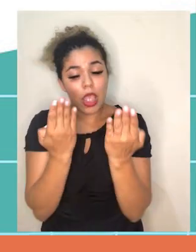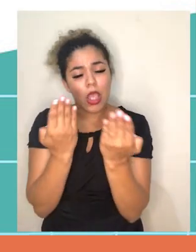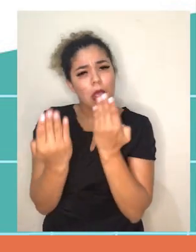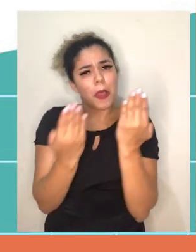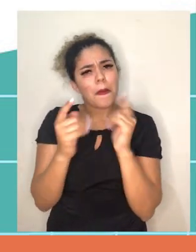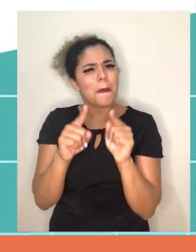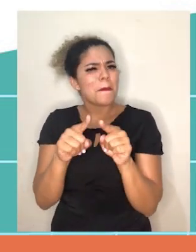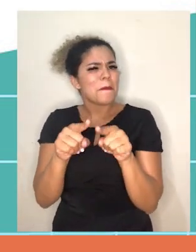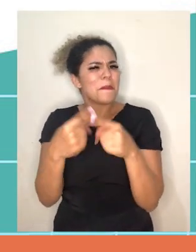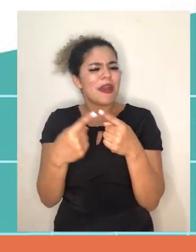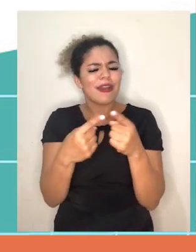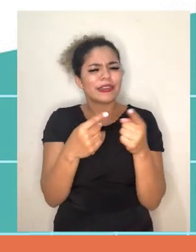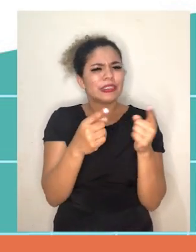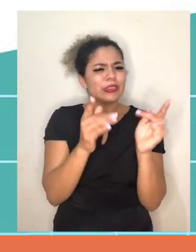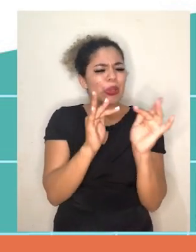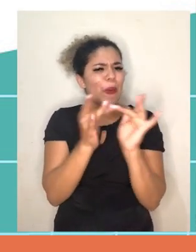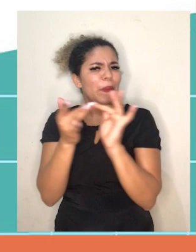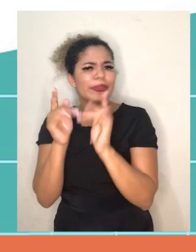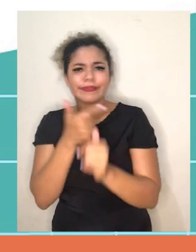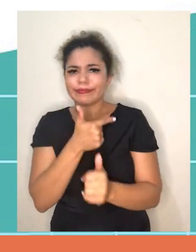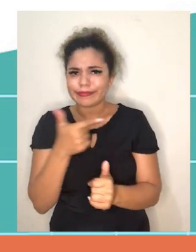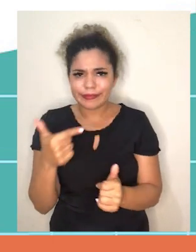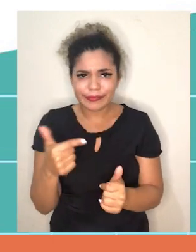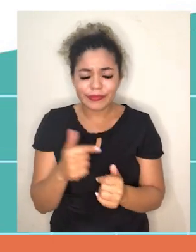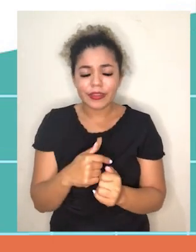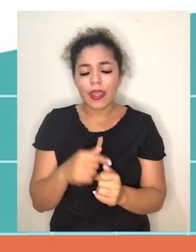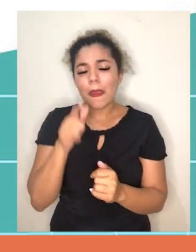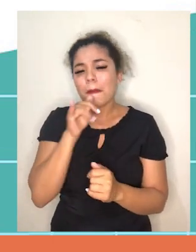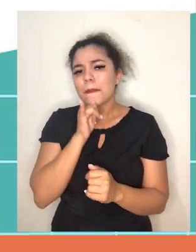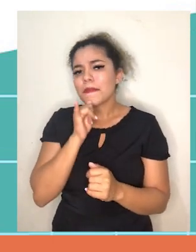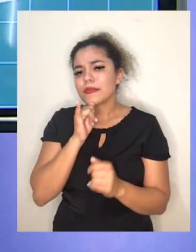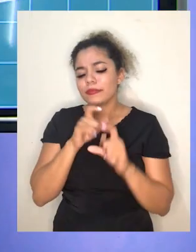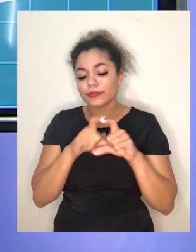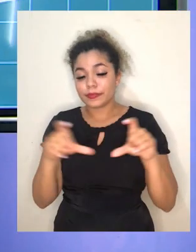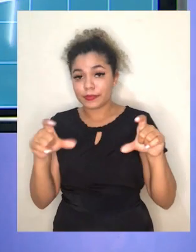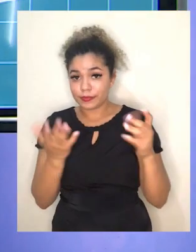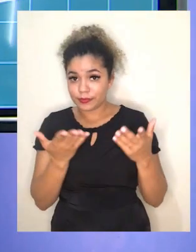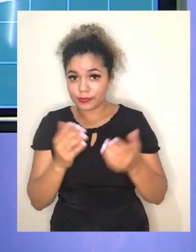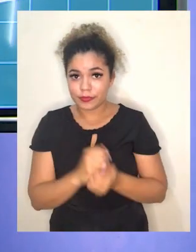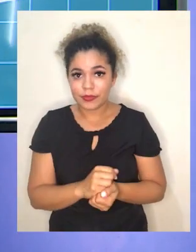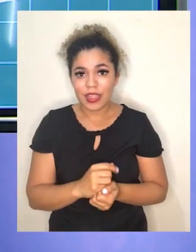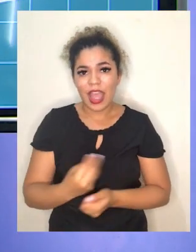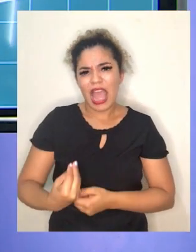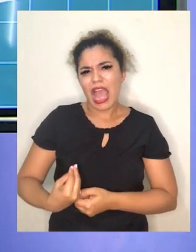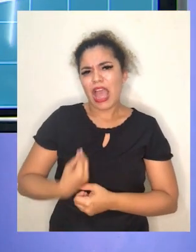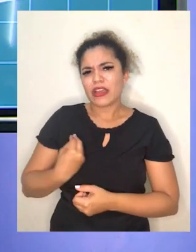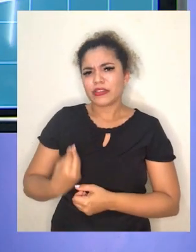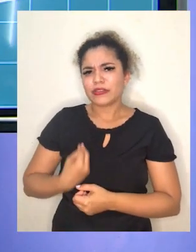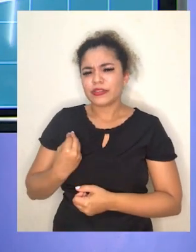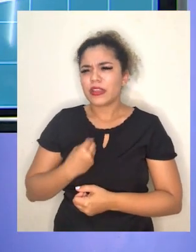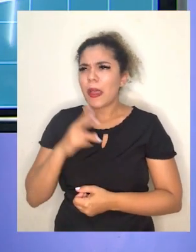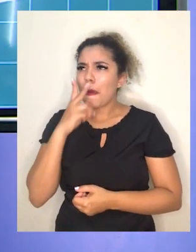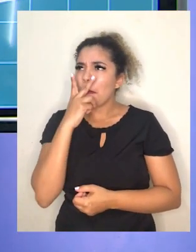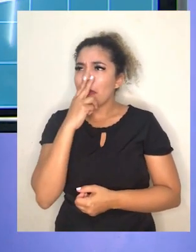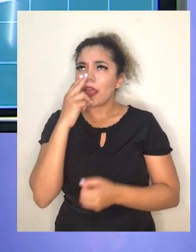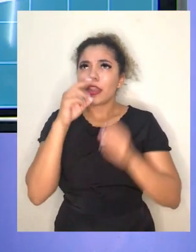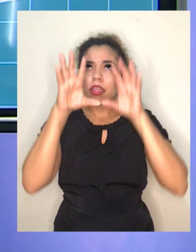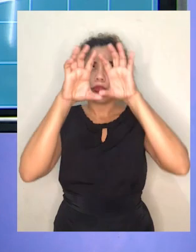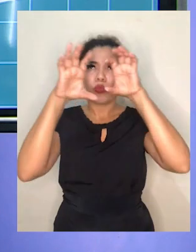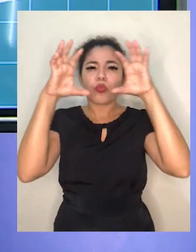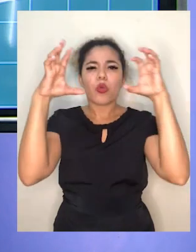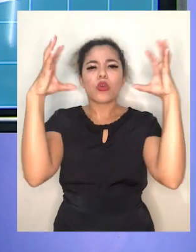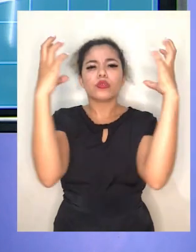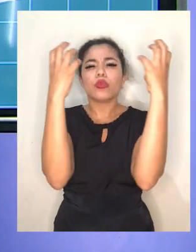é uma comparação, porém esses conectivos não estão lá. Observe no exemplo. A vida é uma nuvem